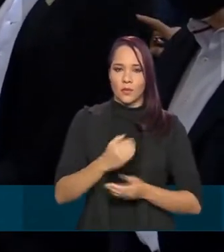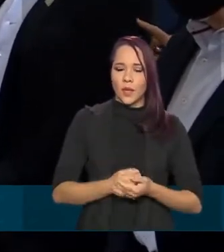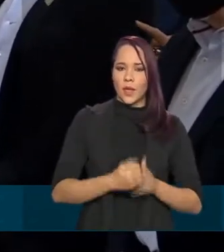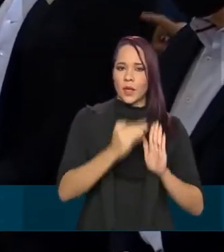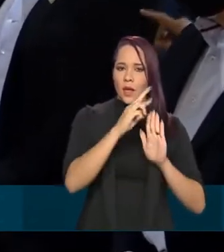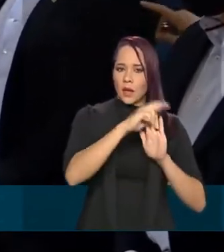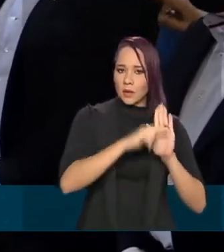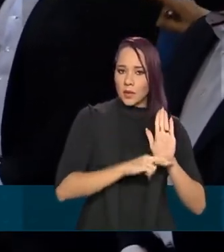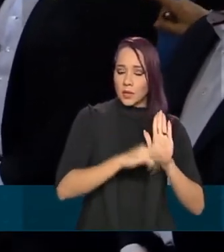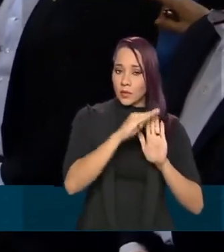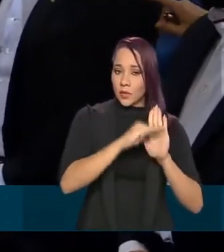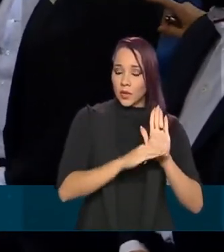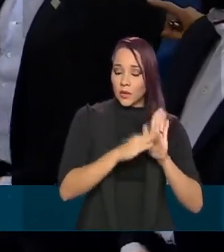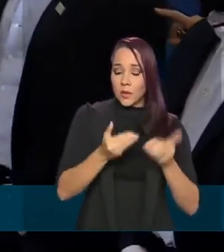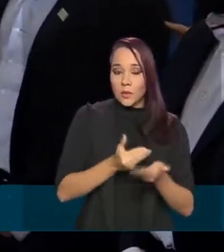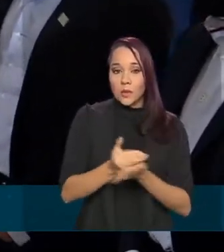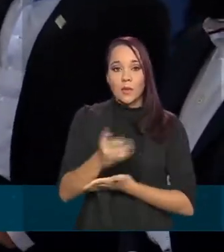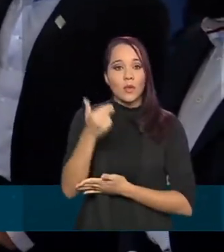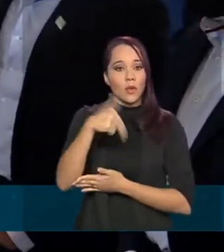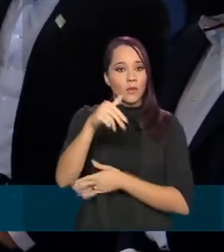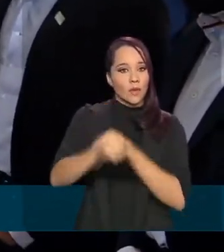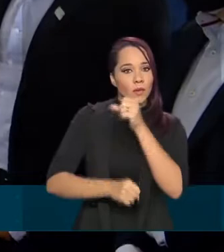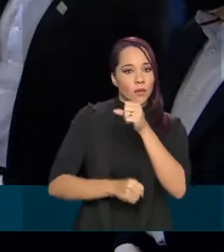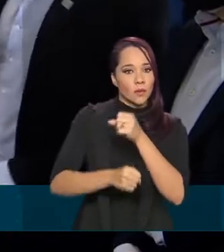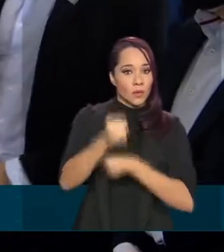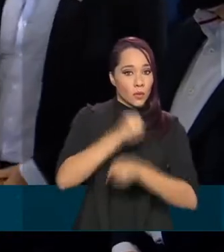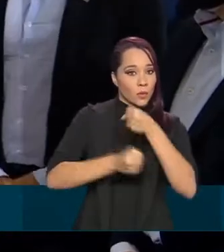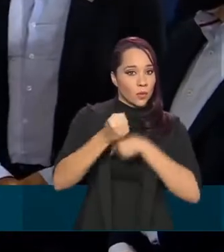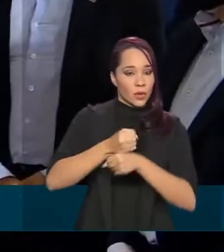do programa saiu em novembro do ano passado.